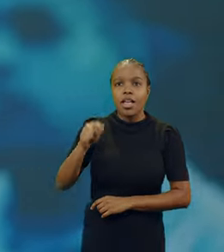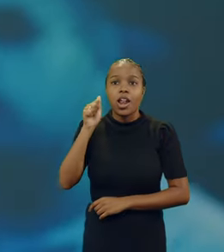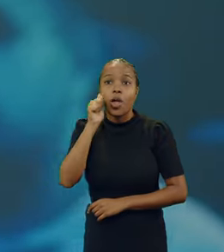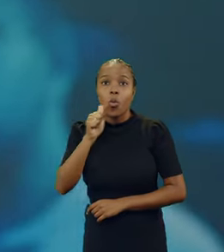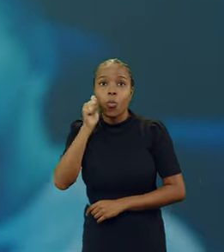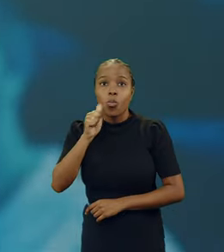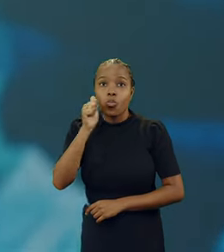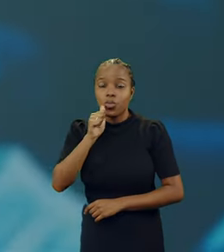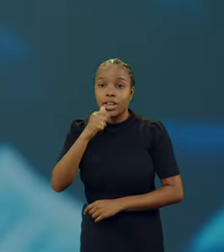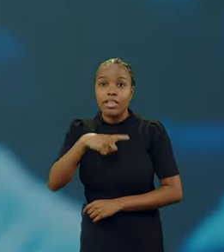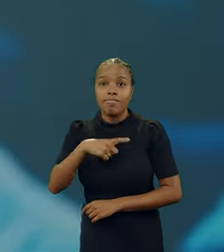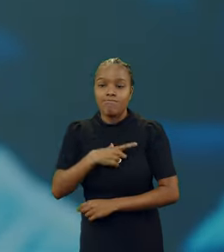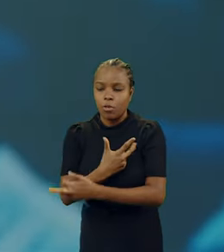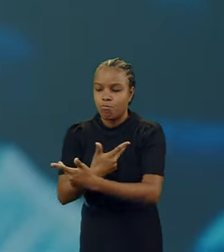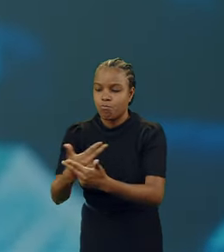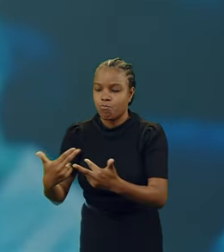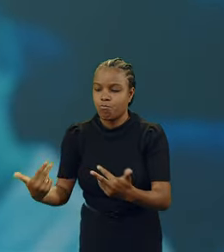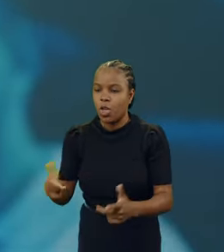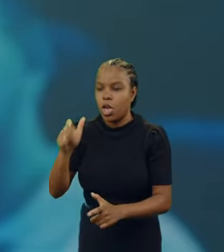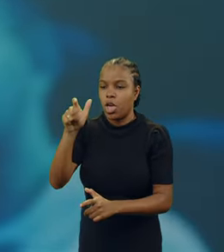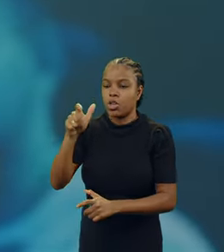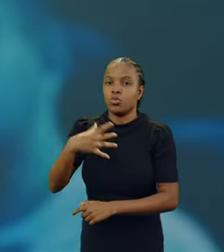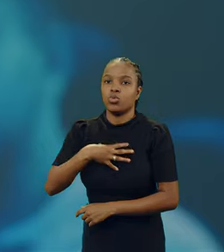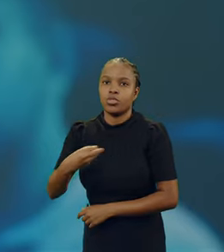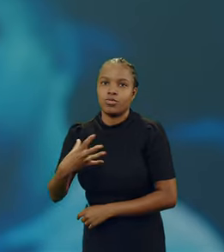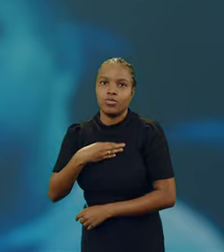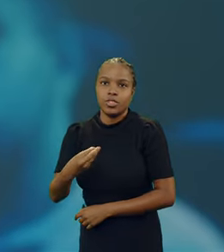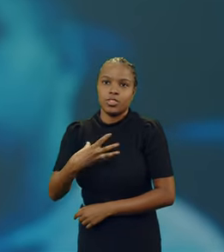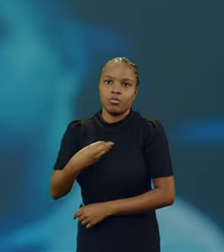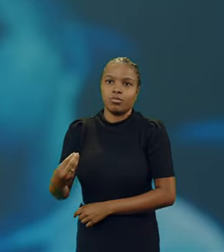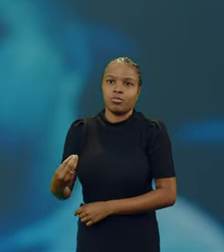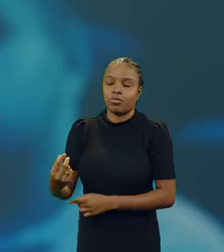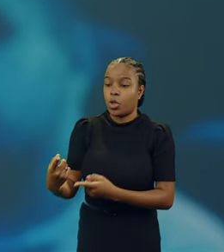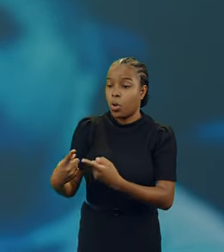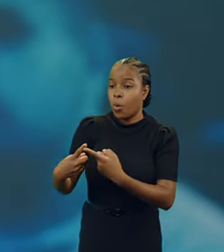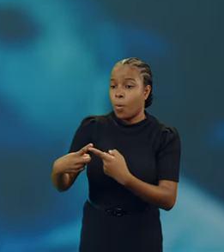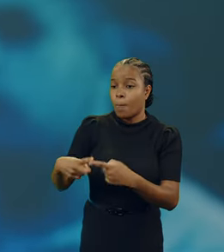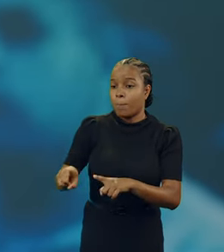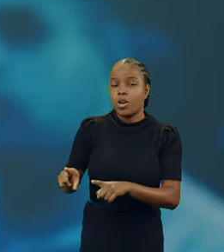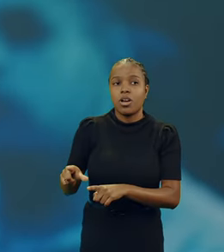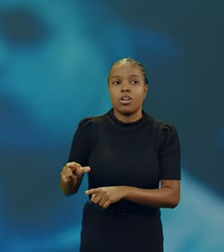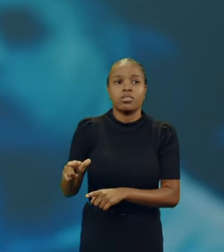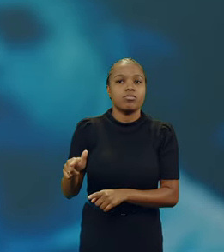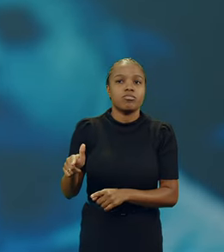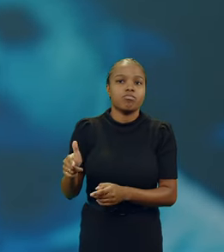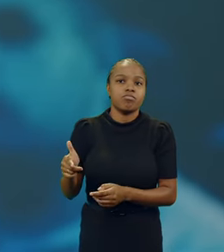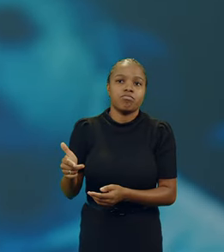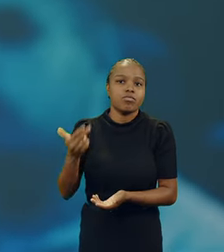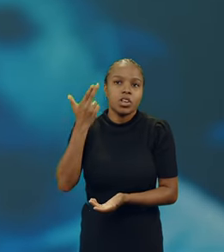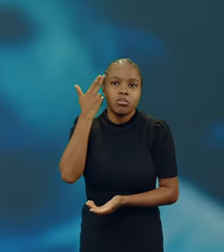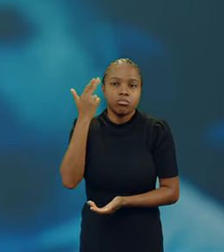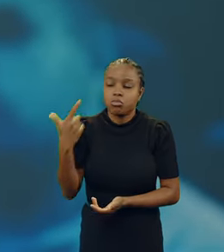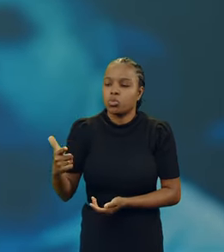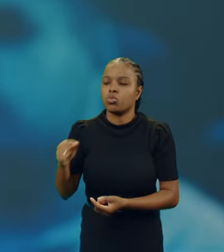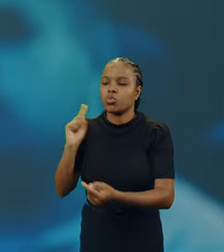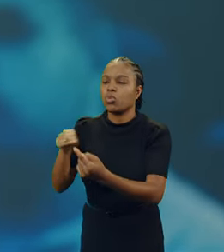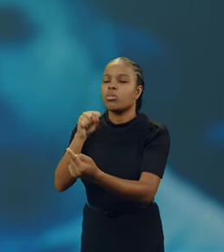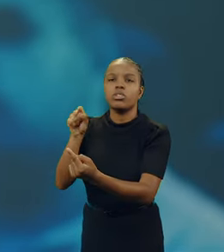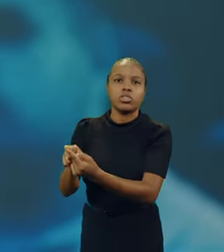nenhum resultado para o reino. Por quê? Porque Penina gera sem